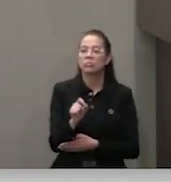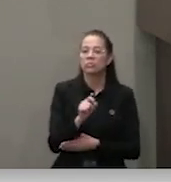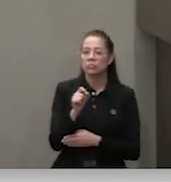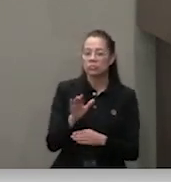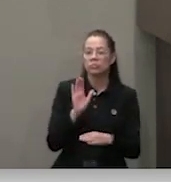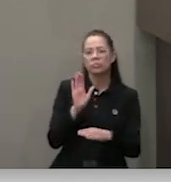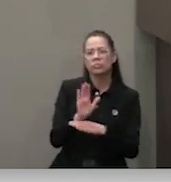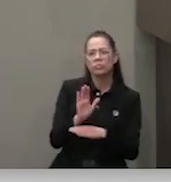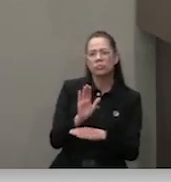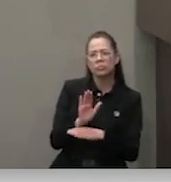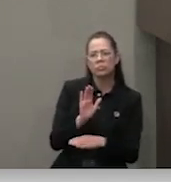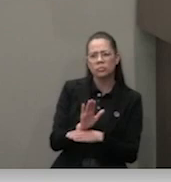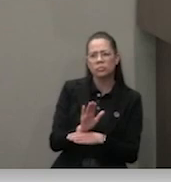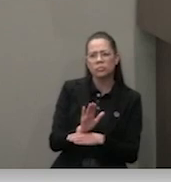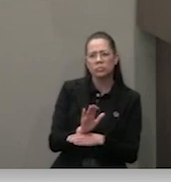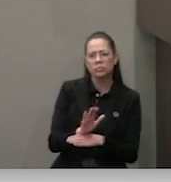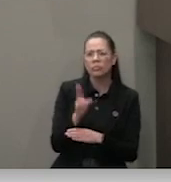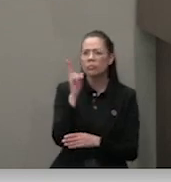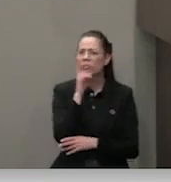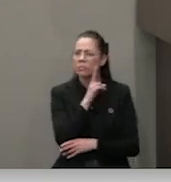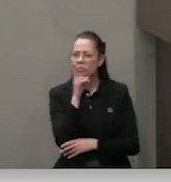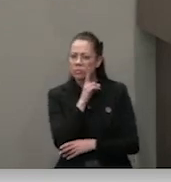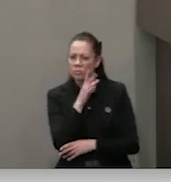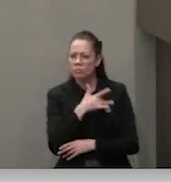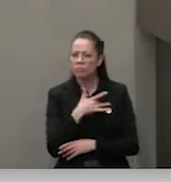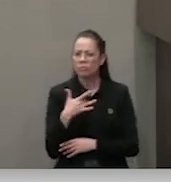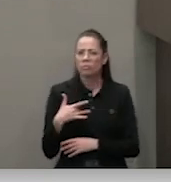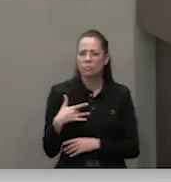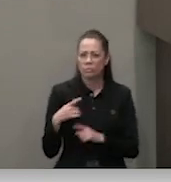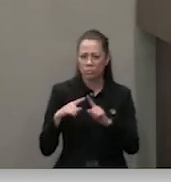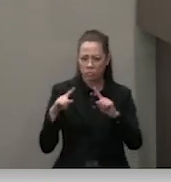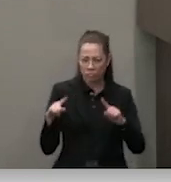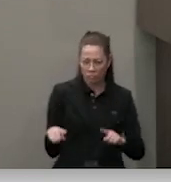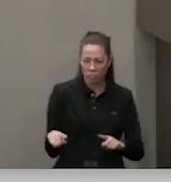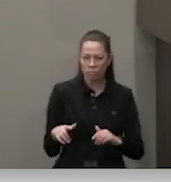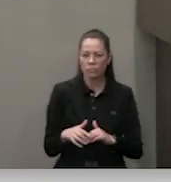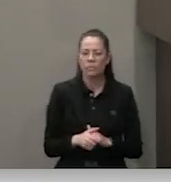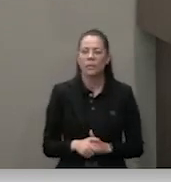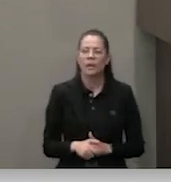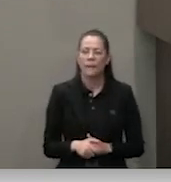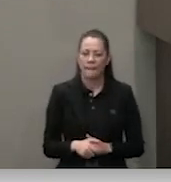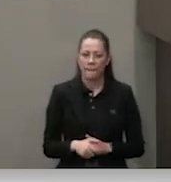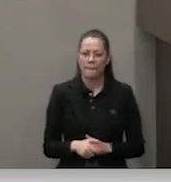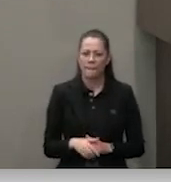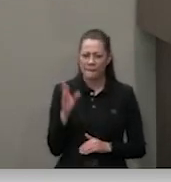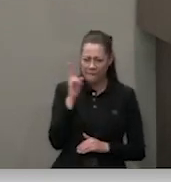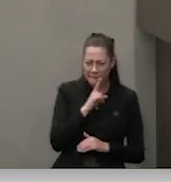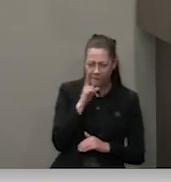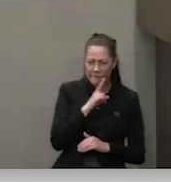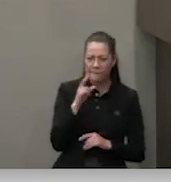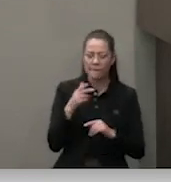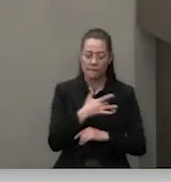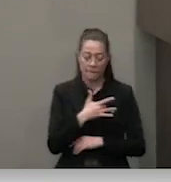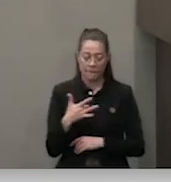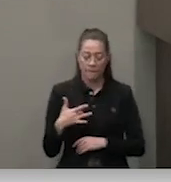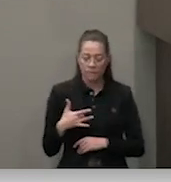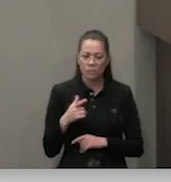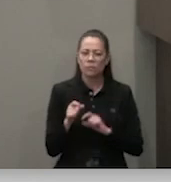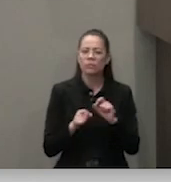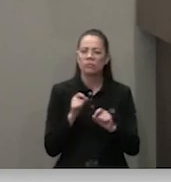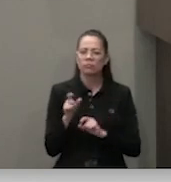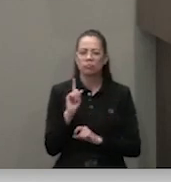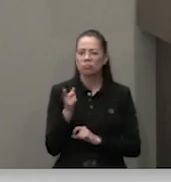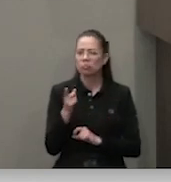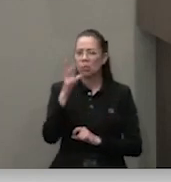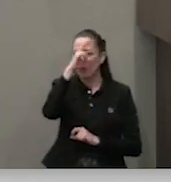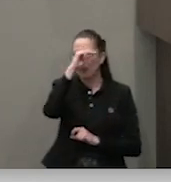assistência a emergências em saúde pública emergência em saúde pública não é